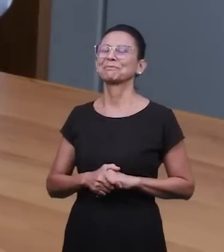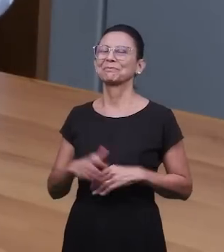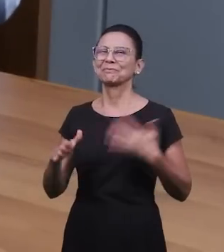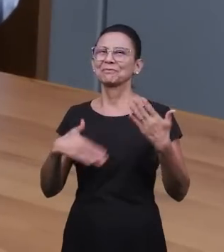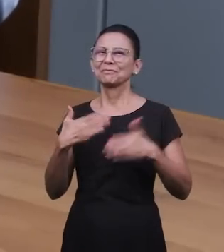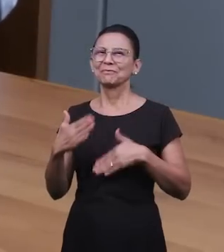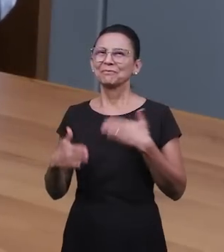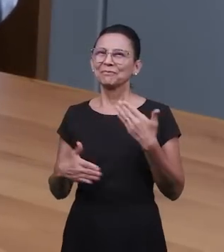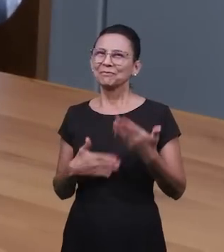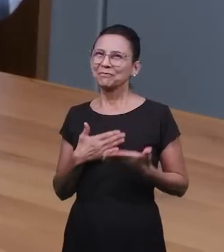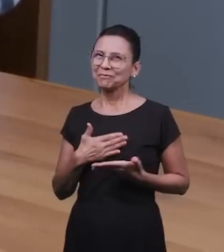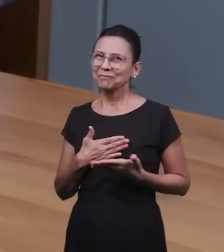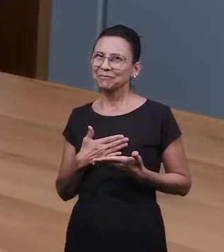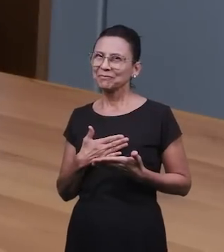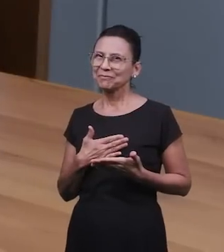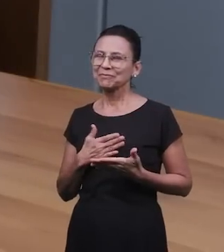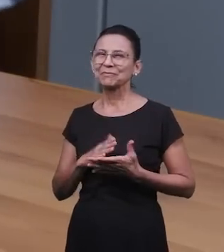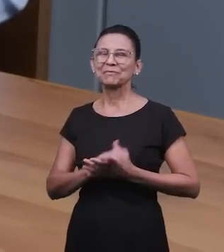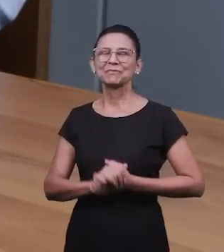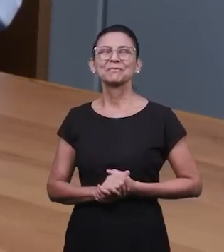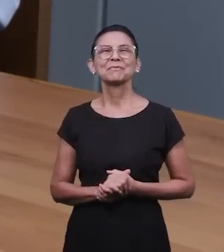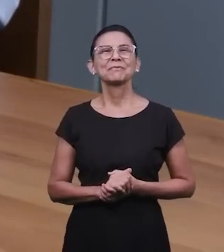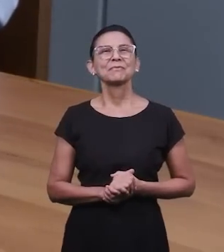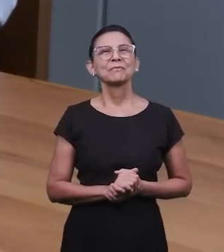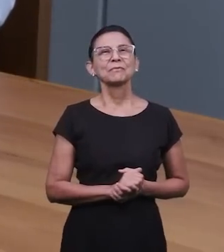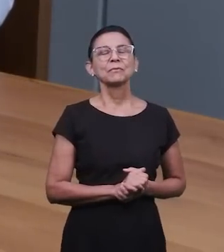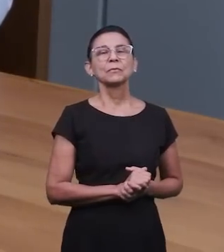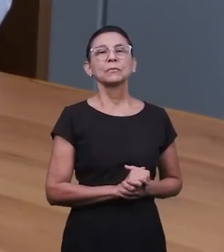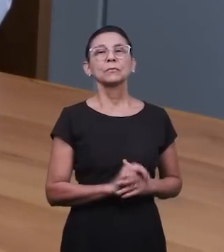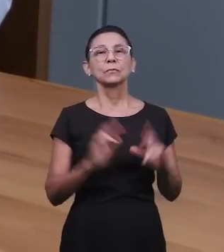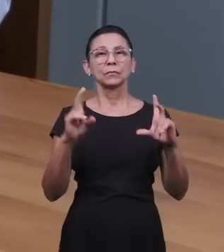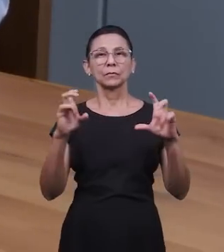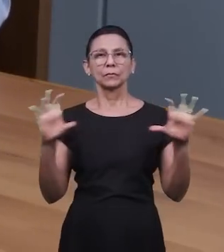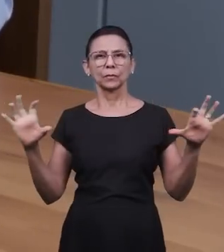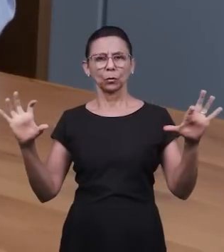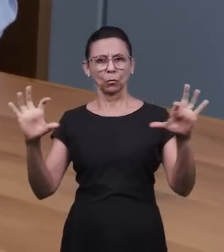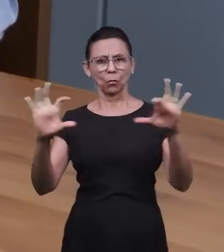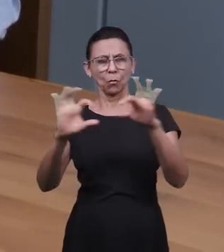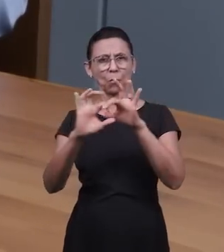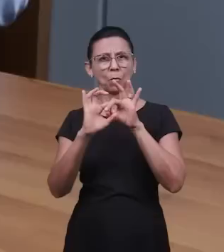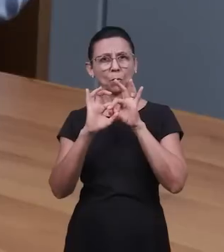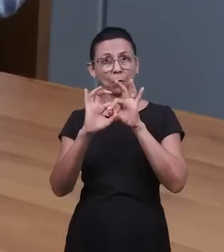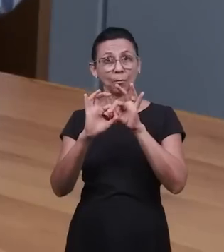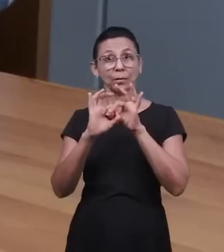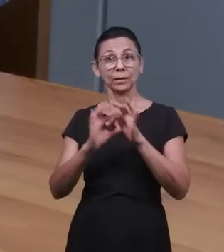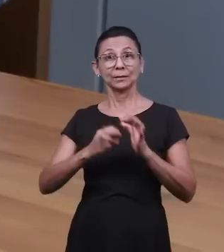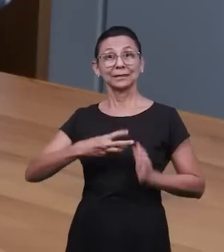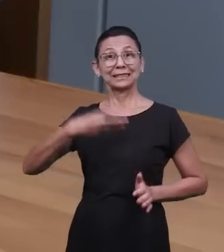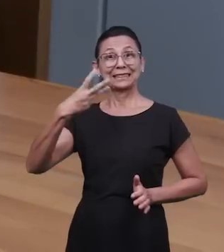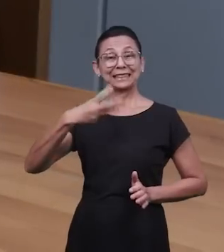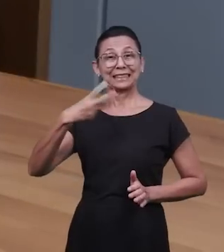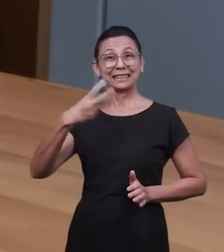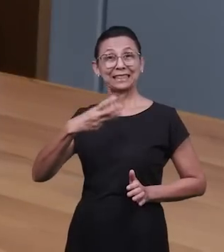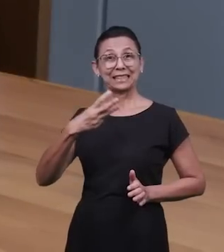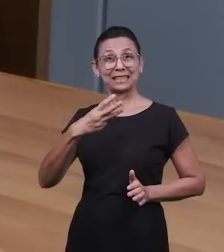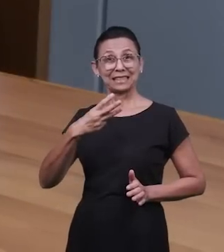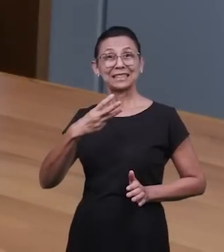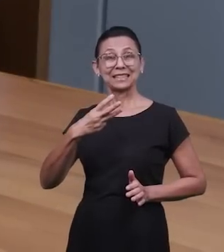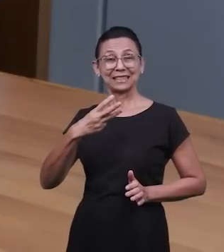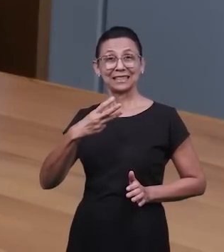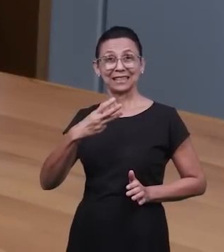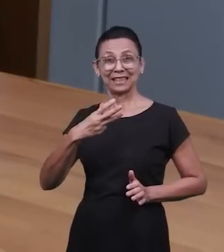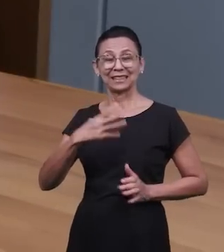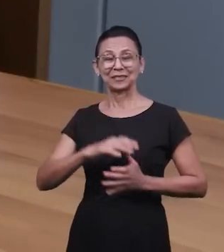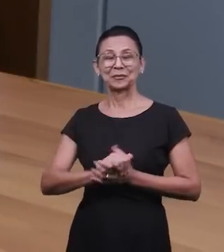tê-lo mais uma vez conosco. Nós estamos tratando de um tema, e o tema é comunhão, e esta é a terceira edição